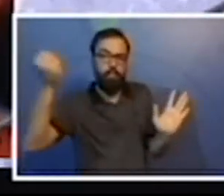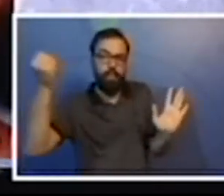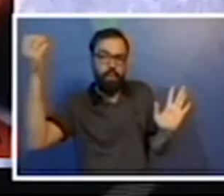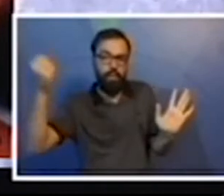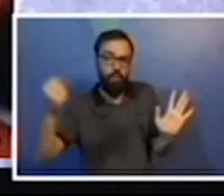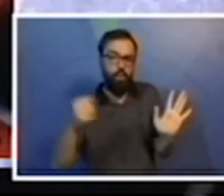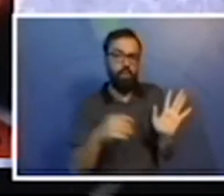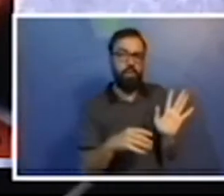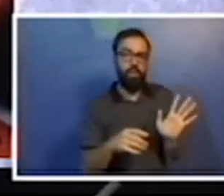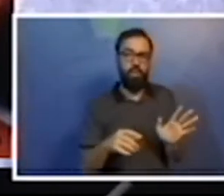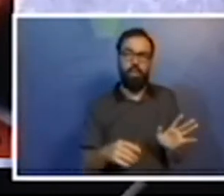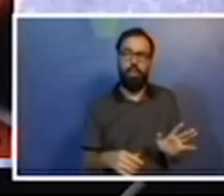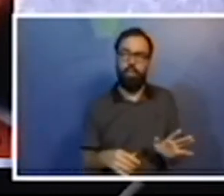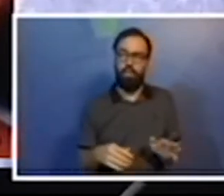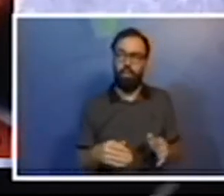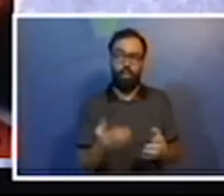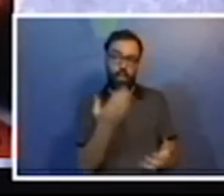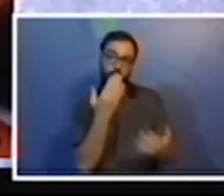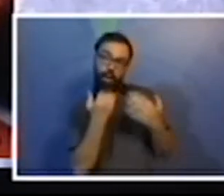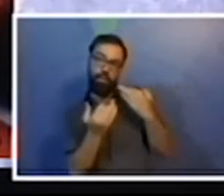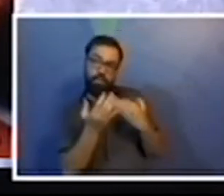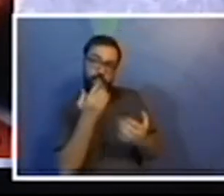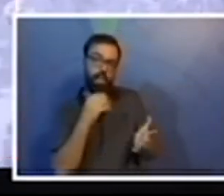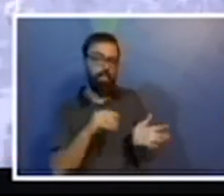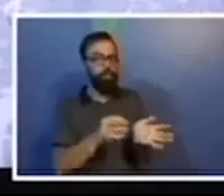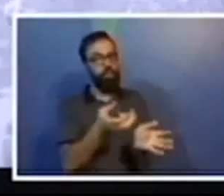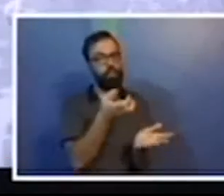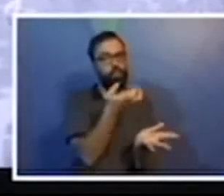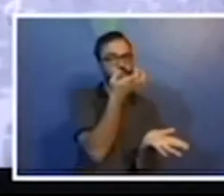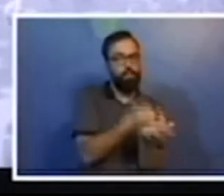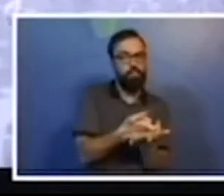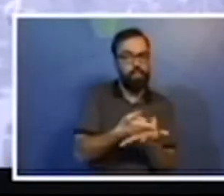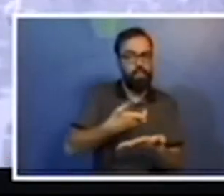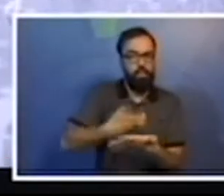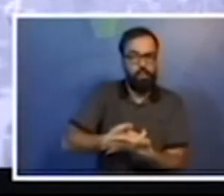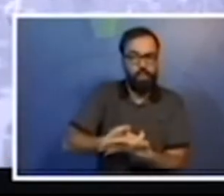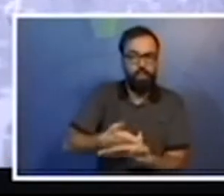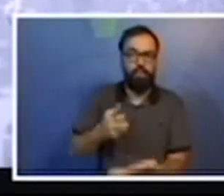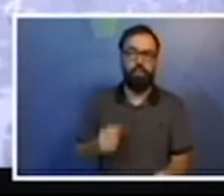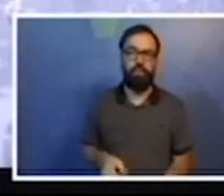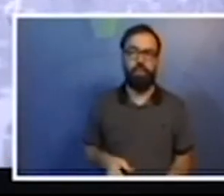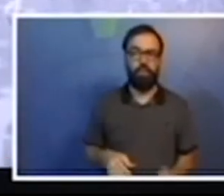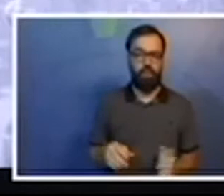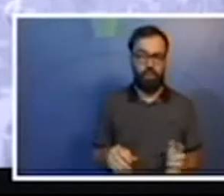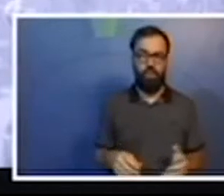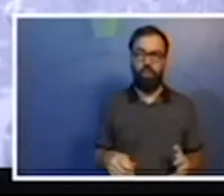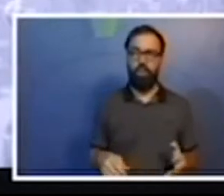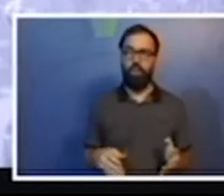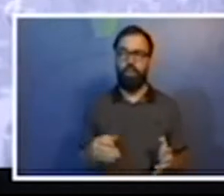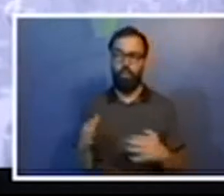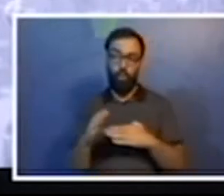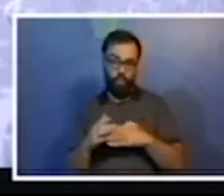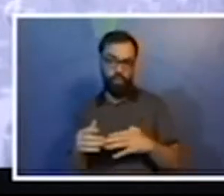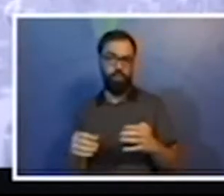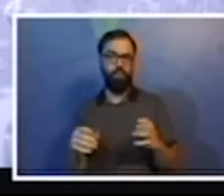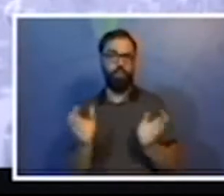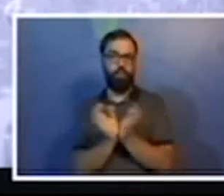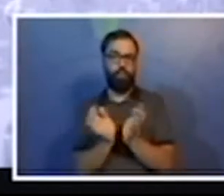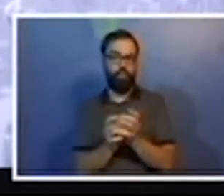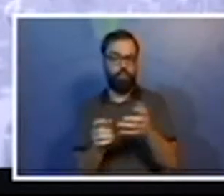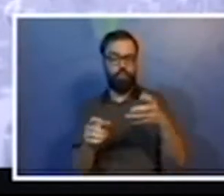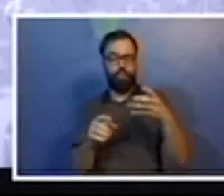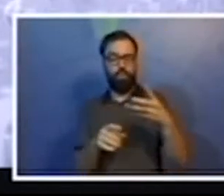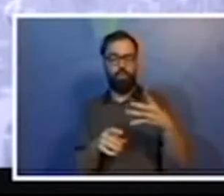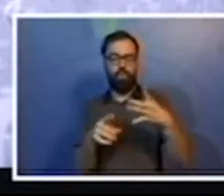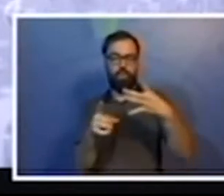que vai permitir o crescimento de cima embrião é bom agora o último grupo das angiospermas as